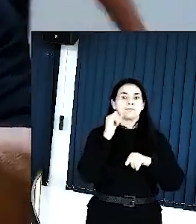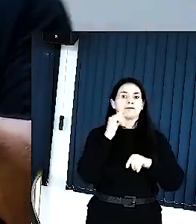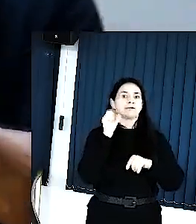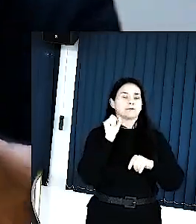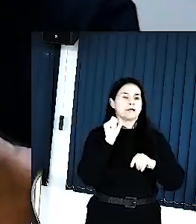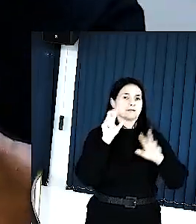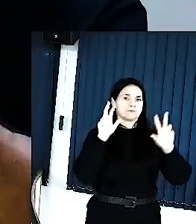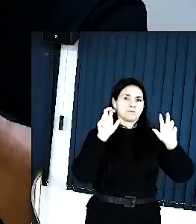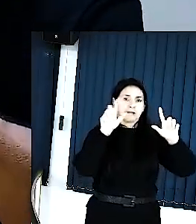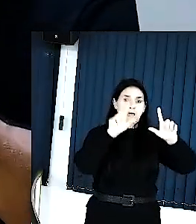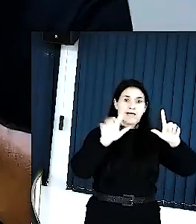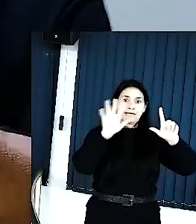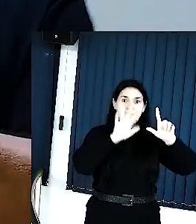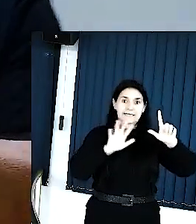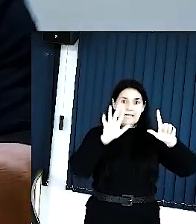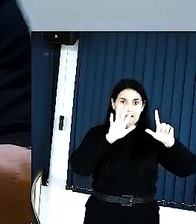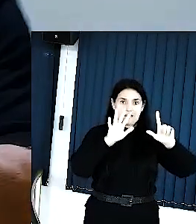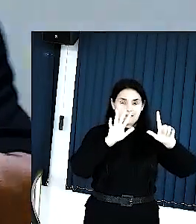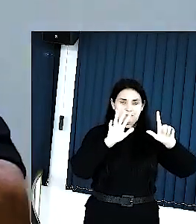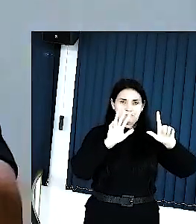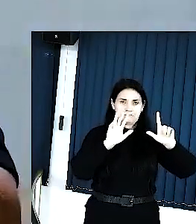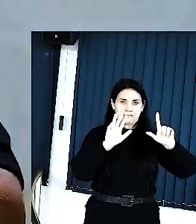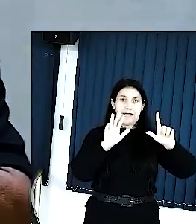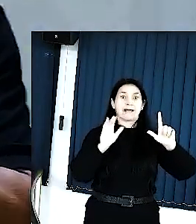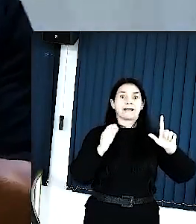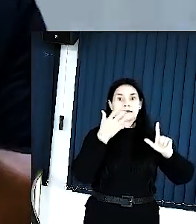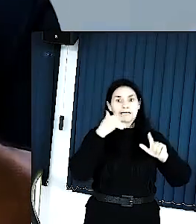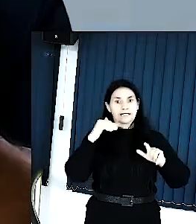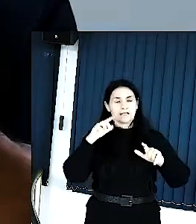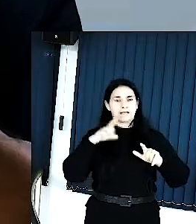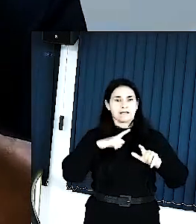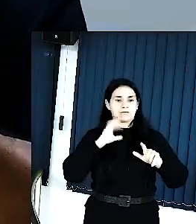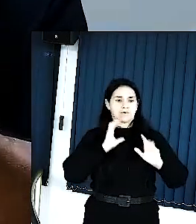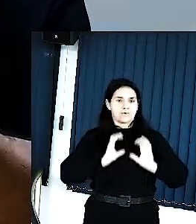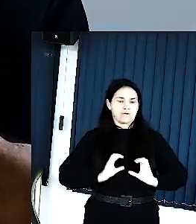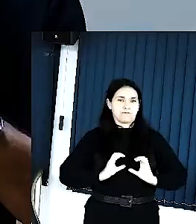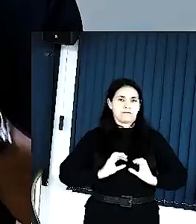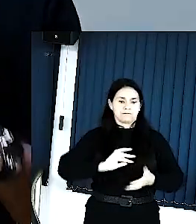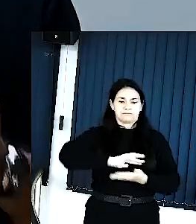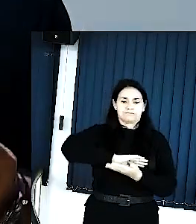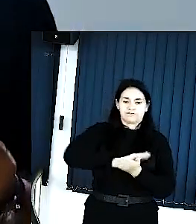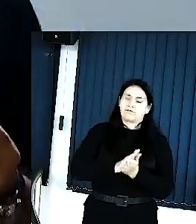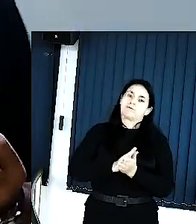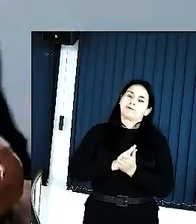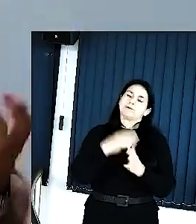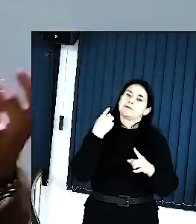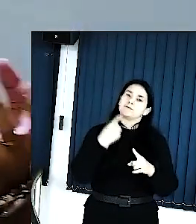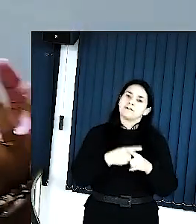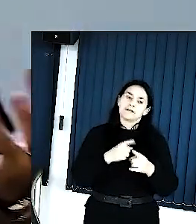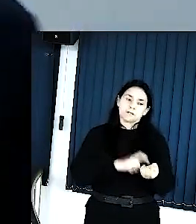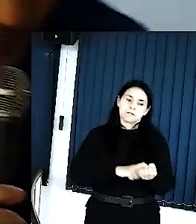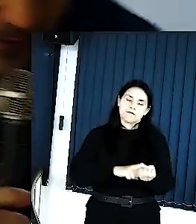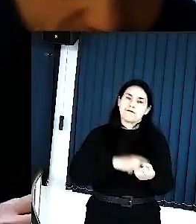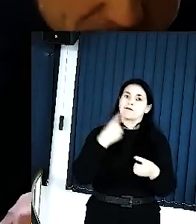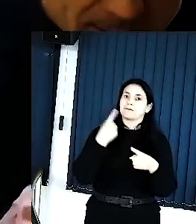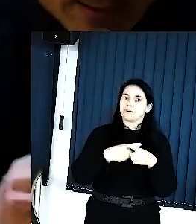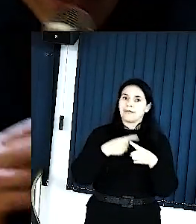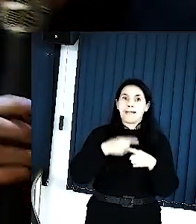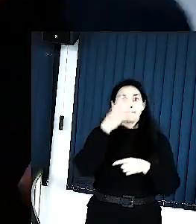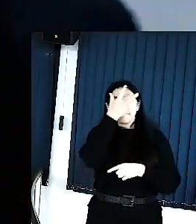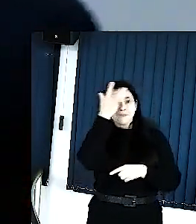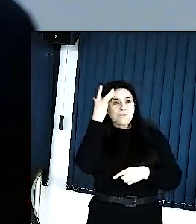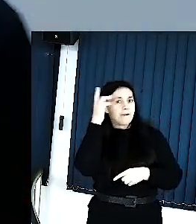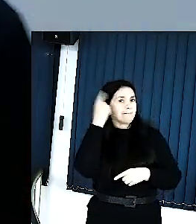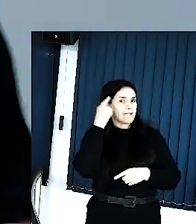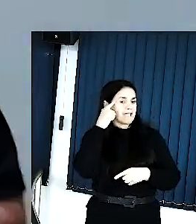A tela destrói o comportamento da criança. A tela irrita. As pessoas acham que dando tela para a